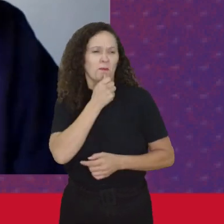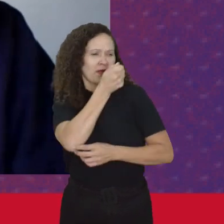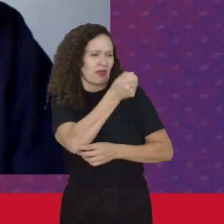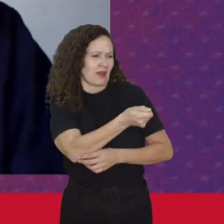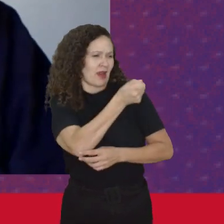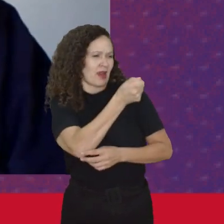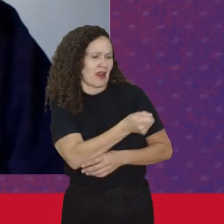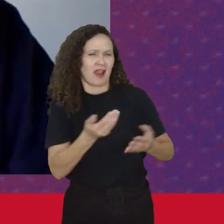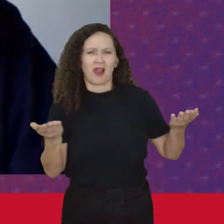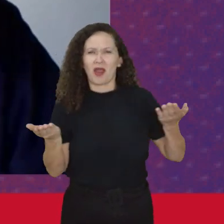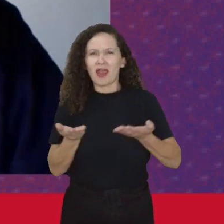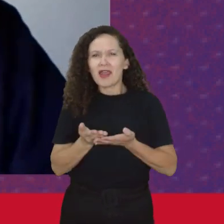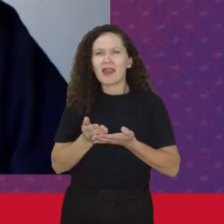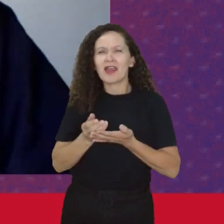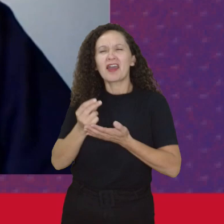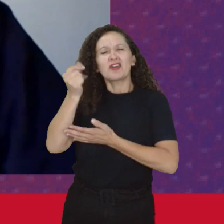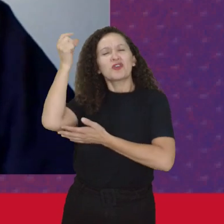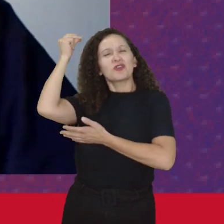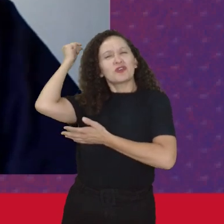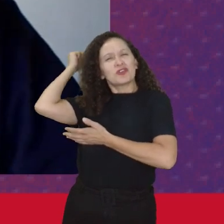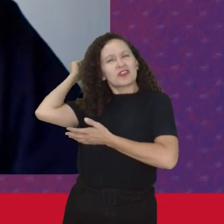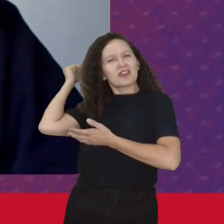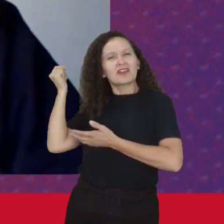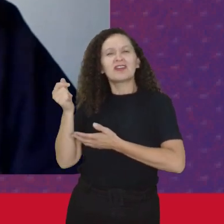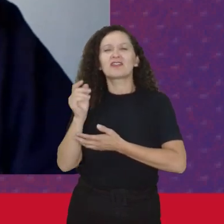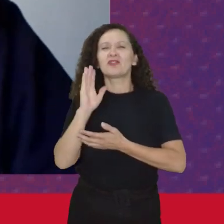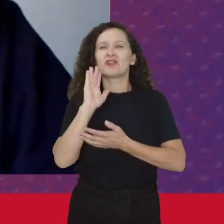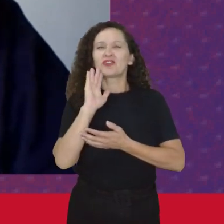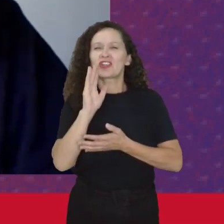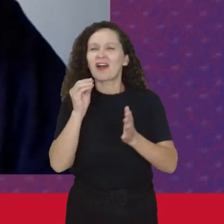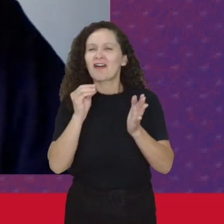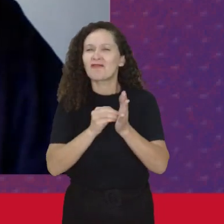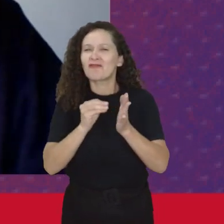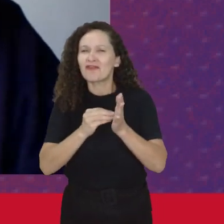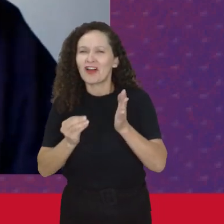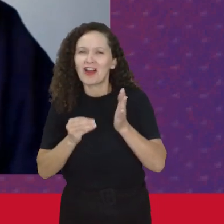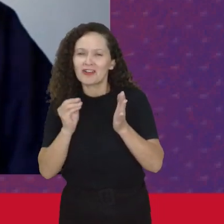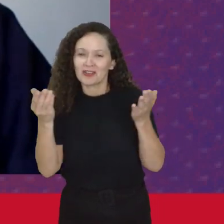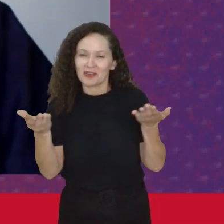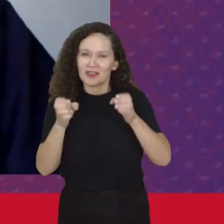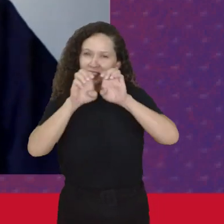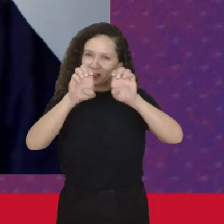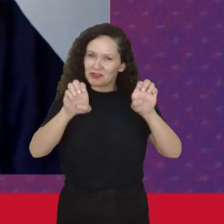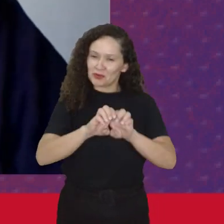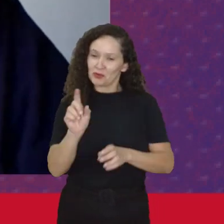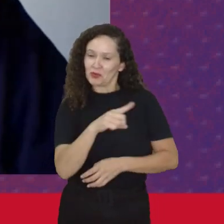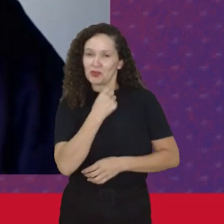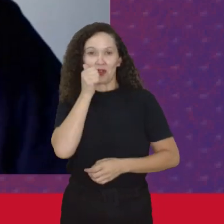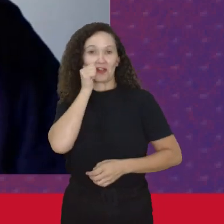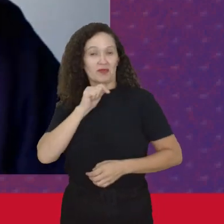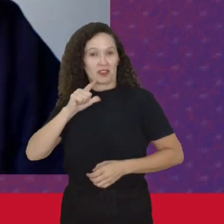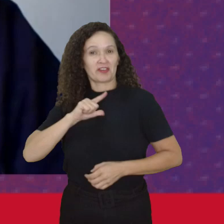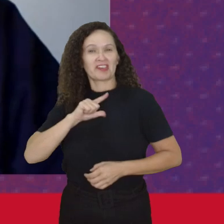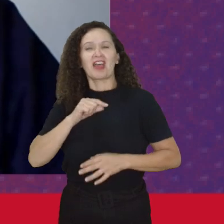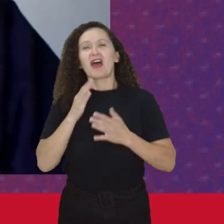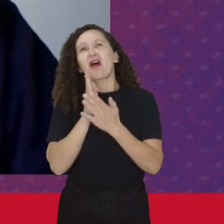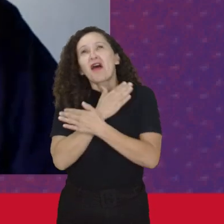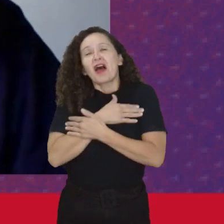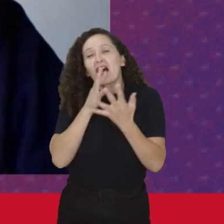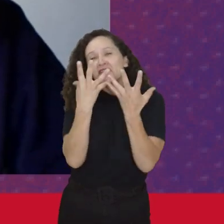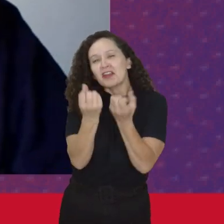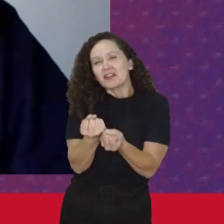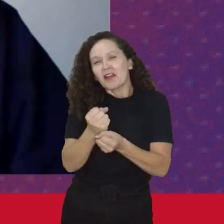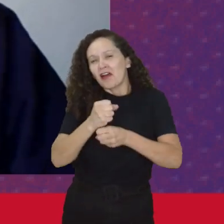é extremamente antigo E que ele é muito introjetado E que nós mulheres fomos muito submissas durante